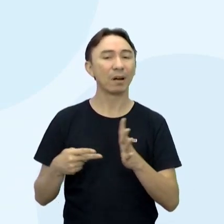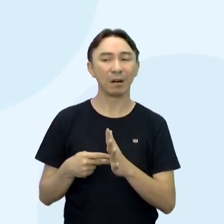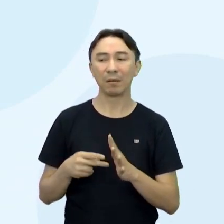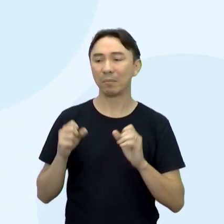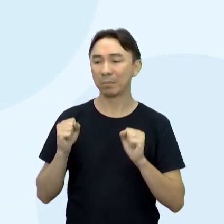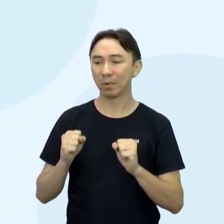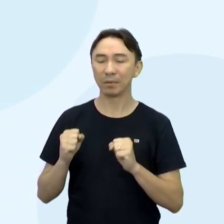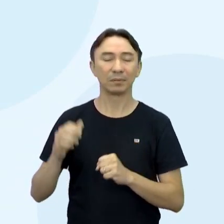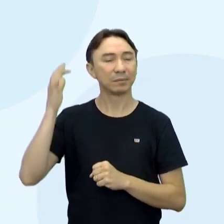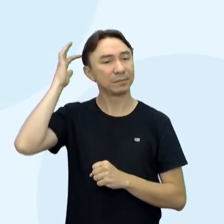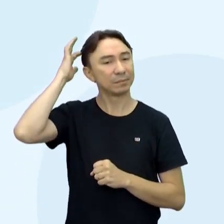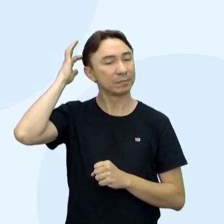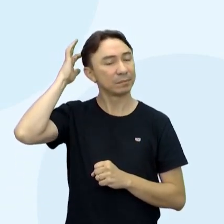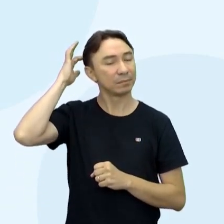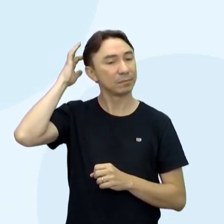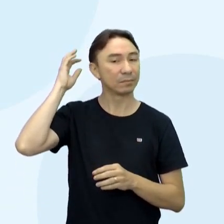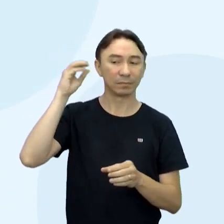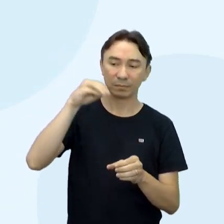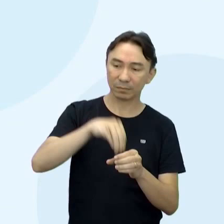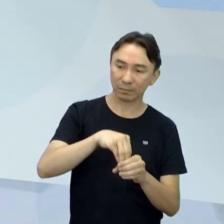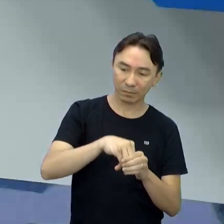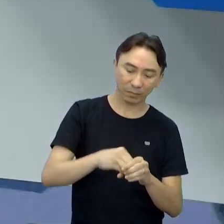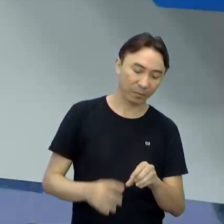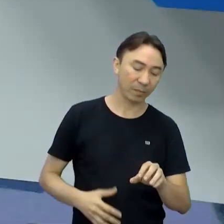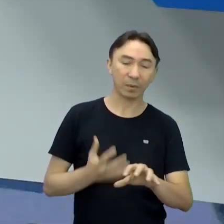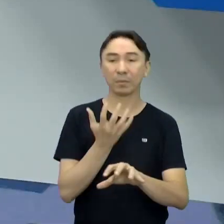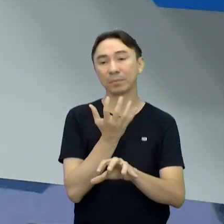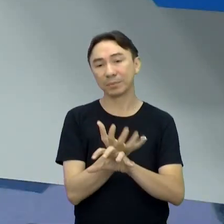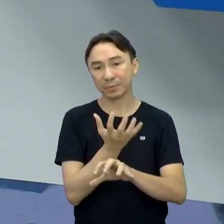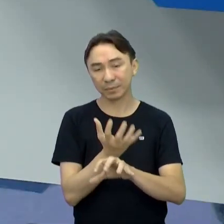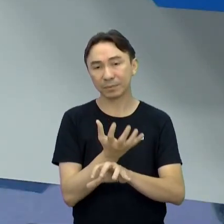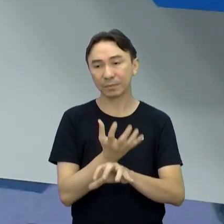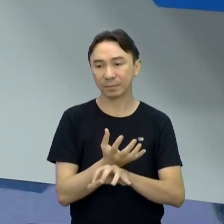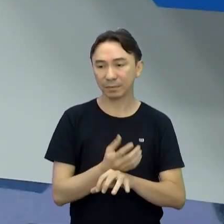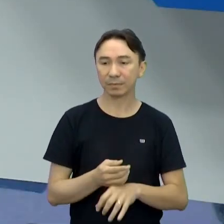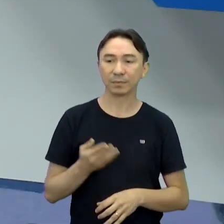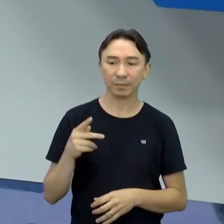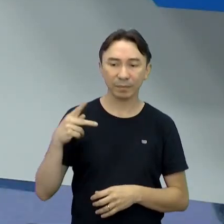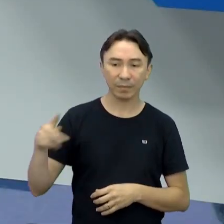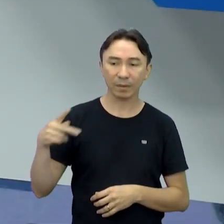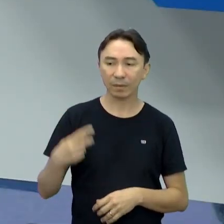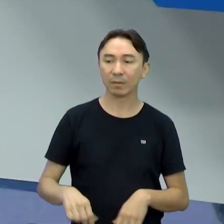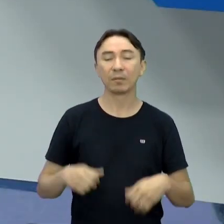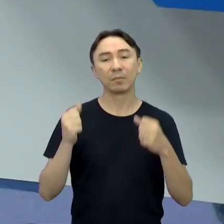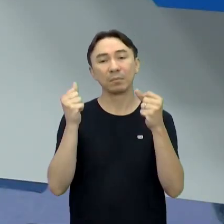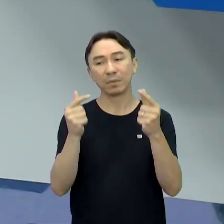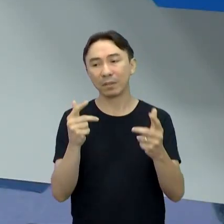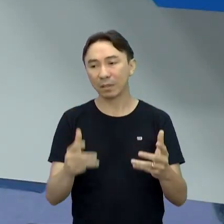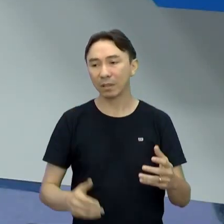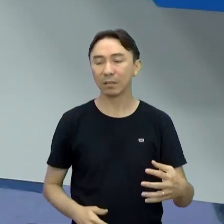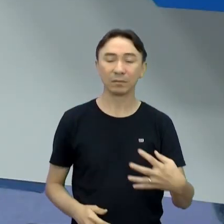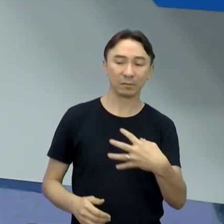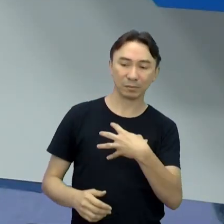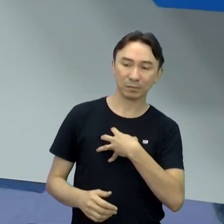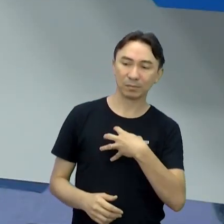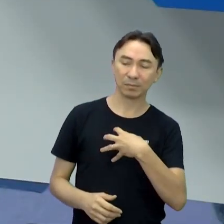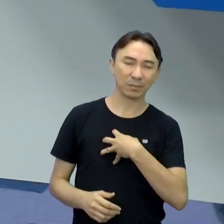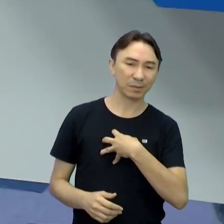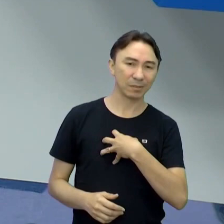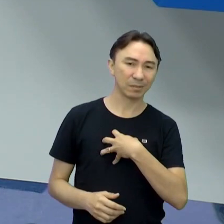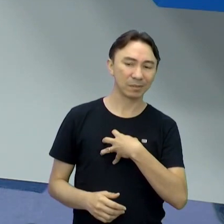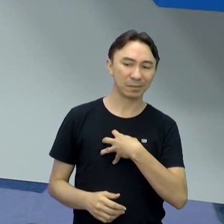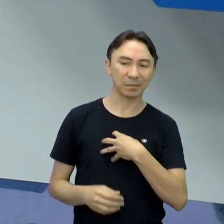vão dizer quais são as sensações experimentadas, né? Vamos supor